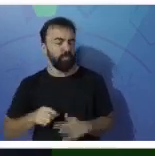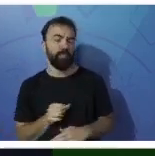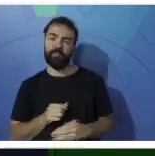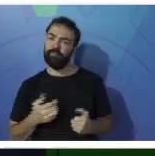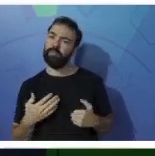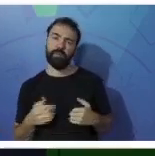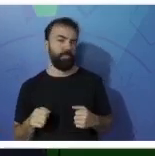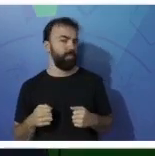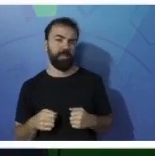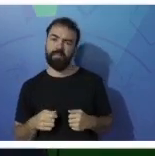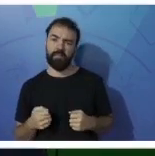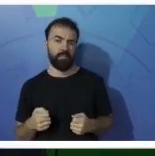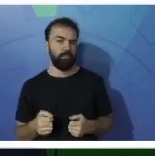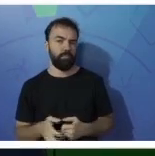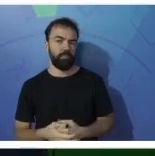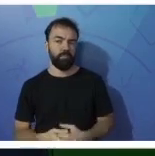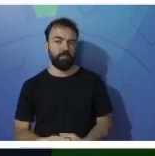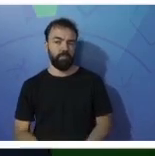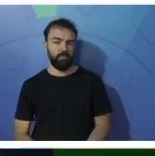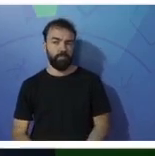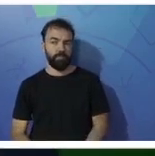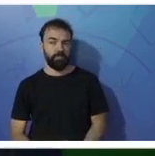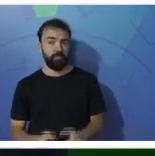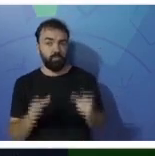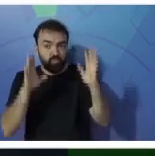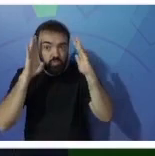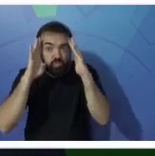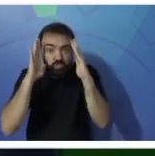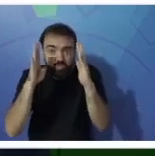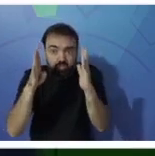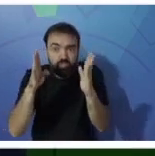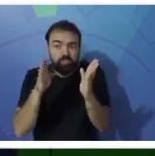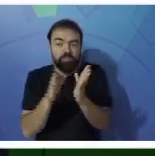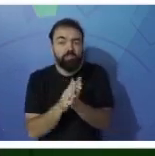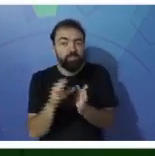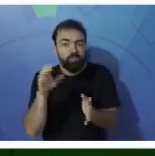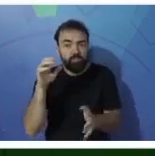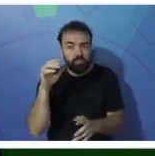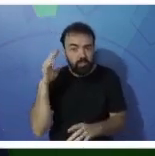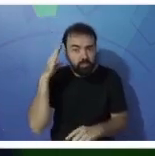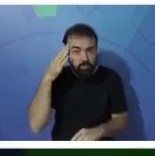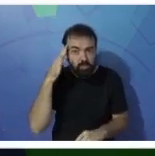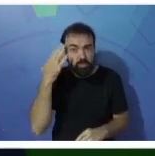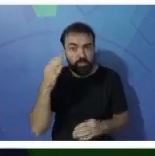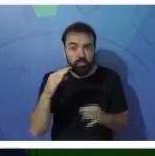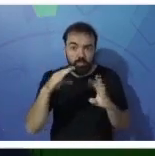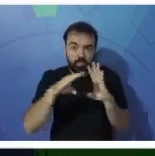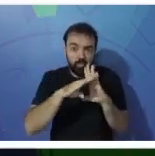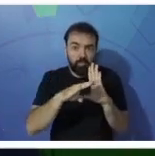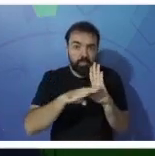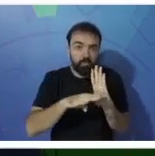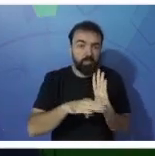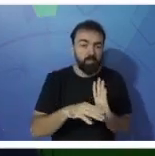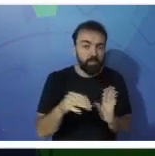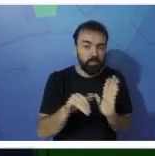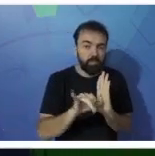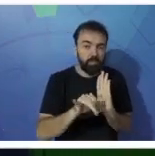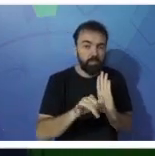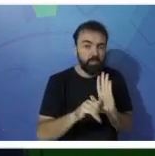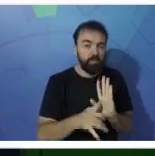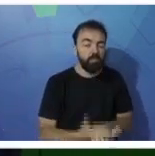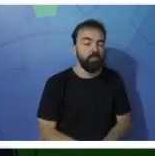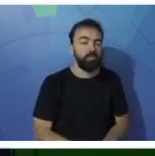vamos disponibilizar o texto, ok? Presta bastante atenção agora para entender a estrutura da fábula, tá?